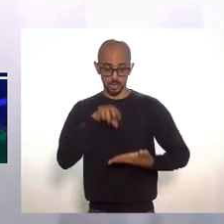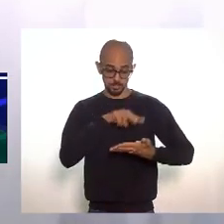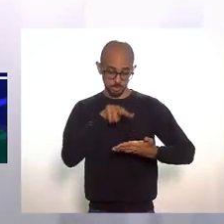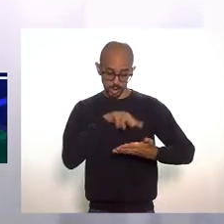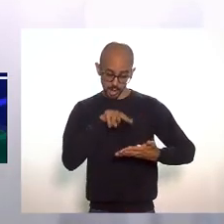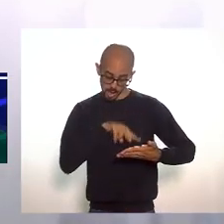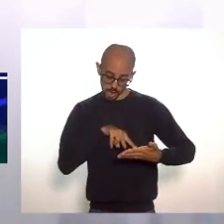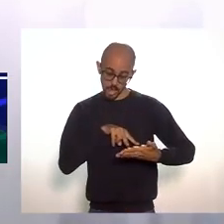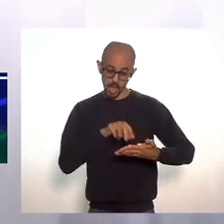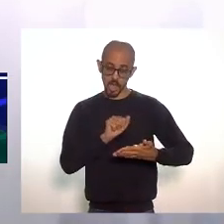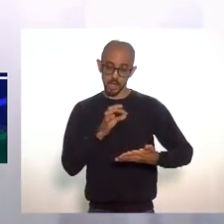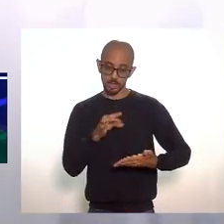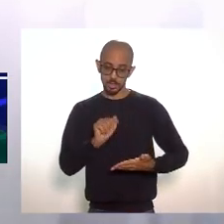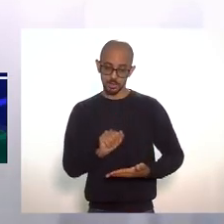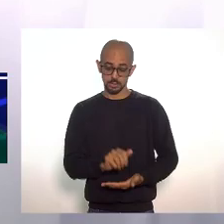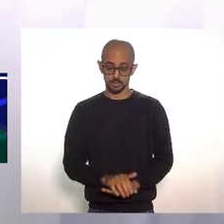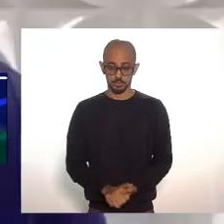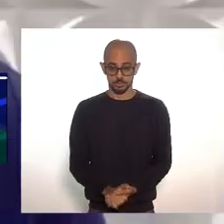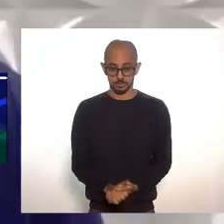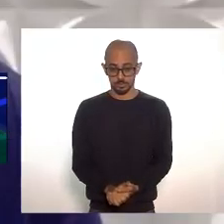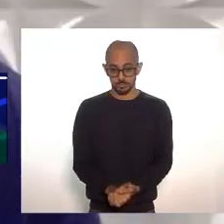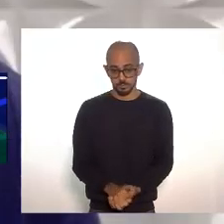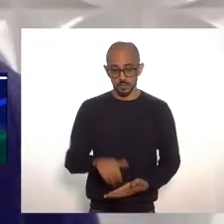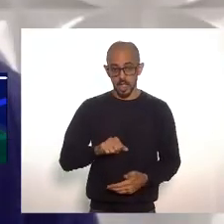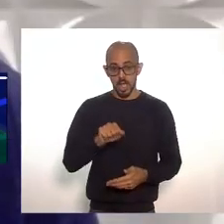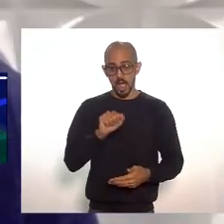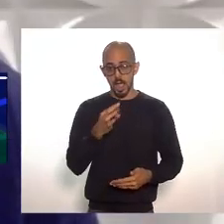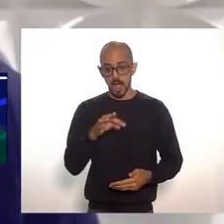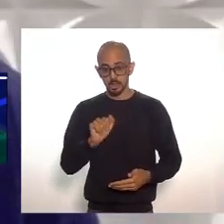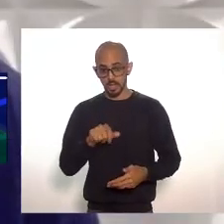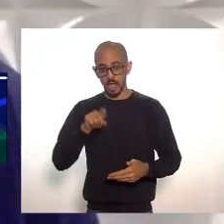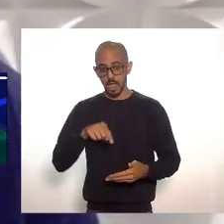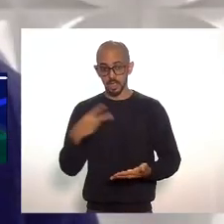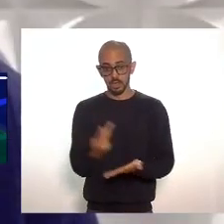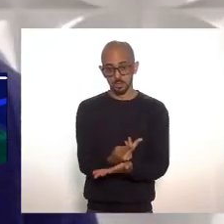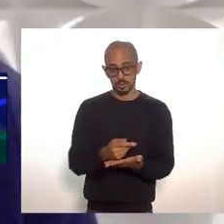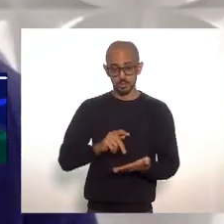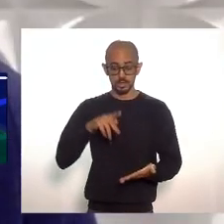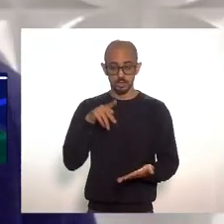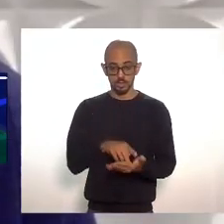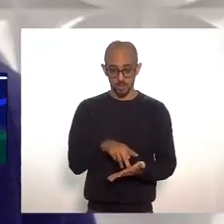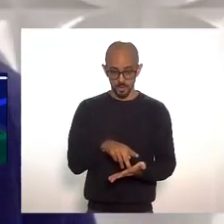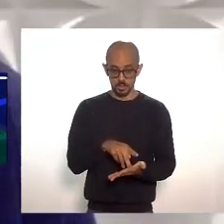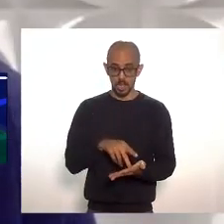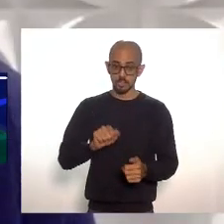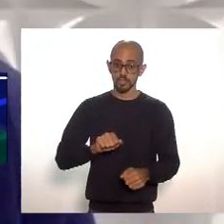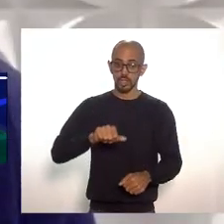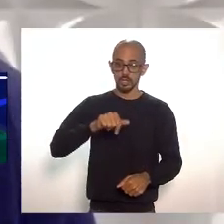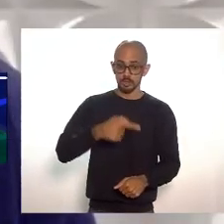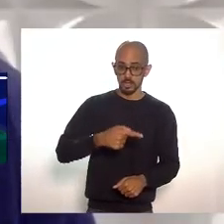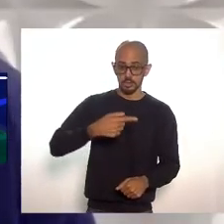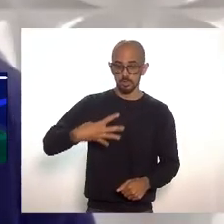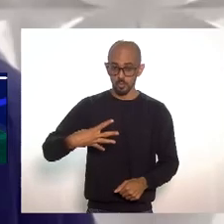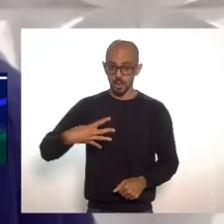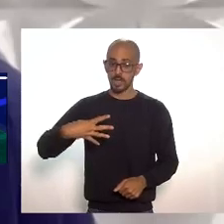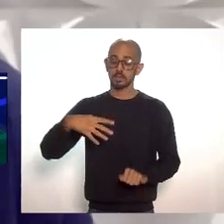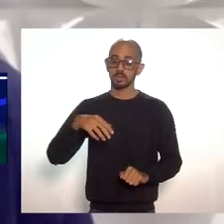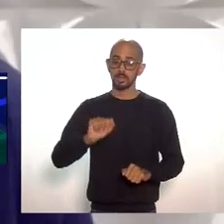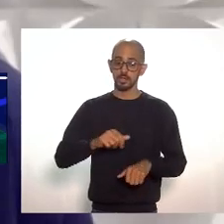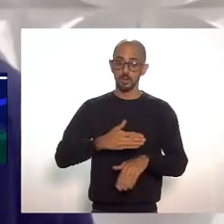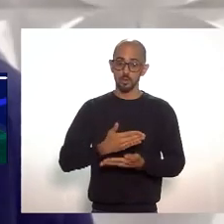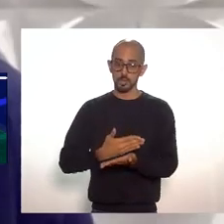leitura da ata. A ata reflete com exatidão o ocorrido na 74ª sessão extraordinária, que,